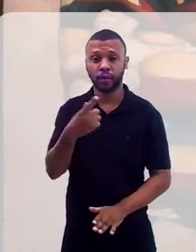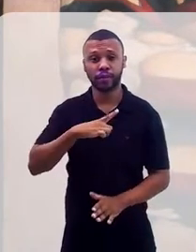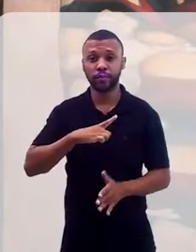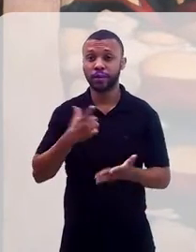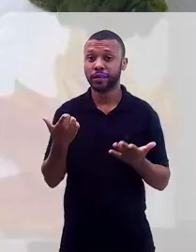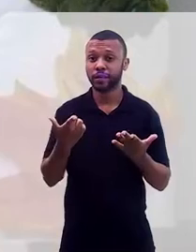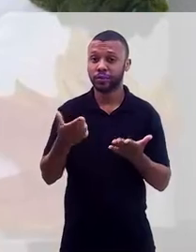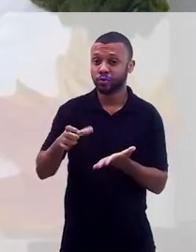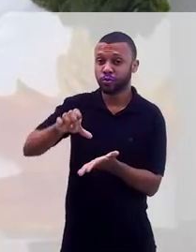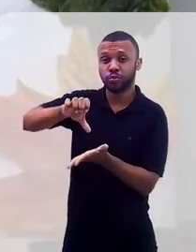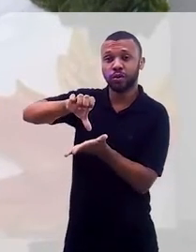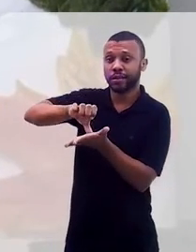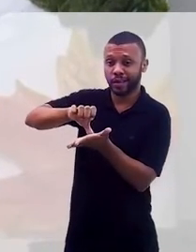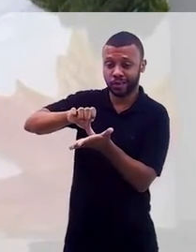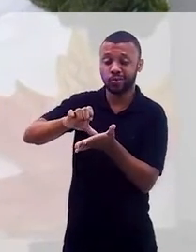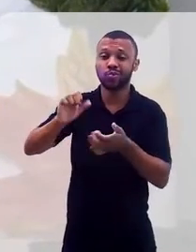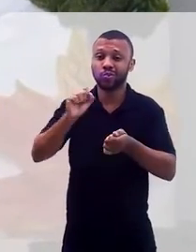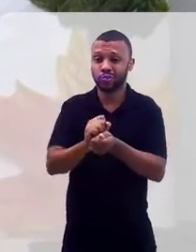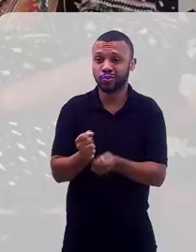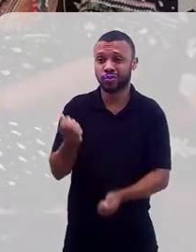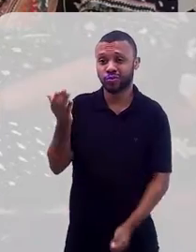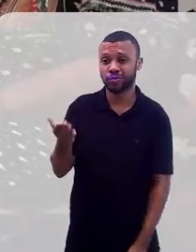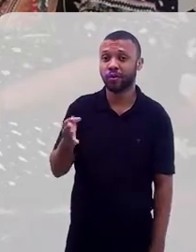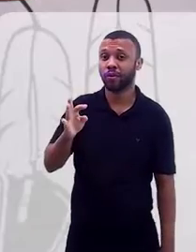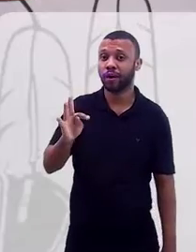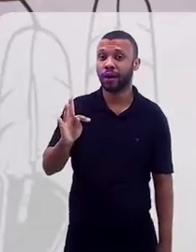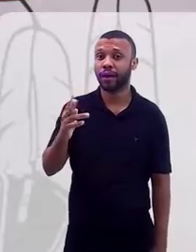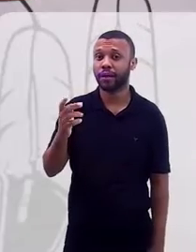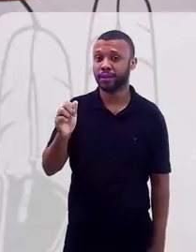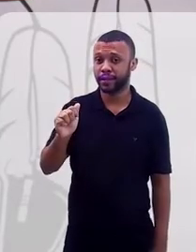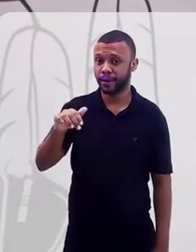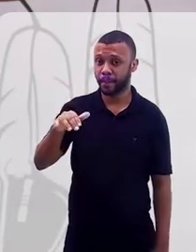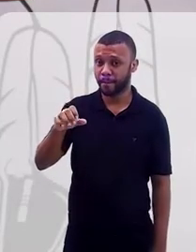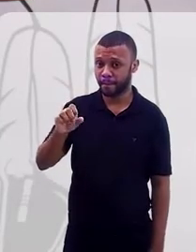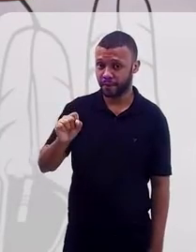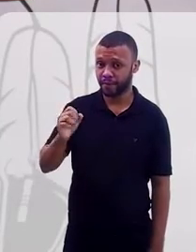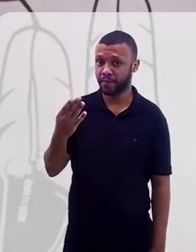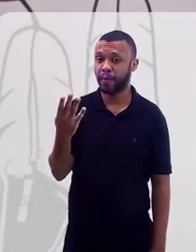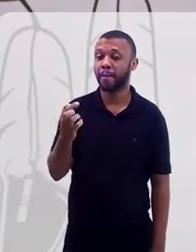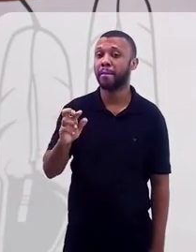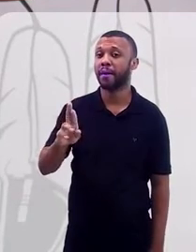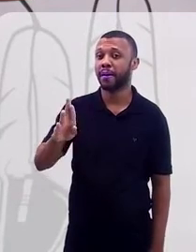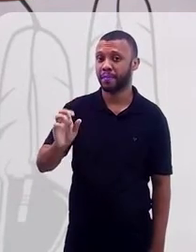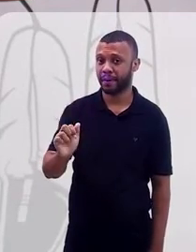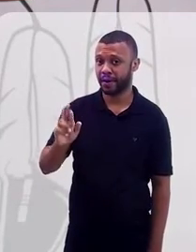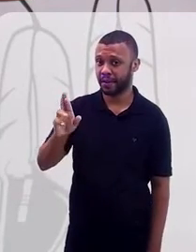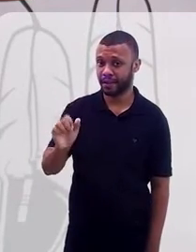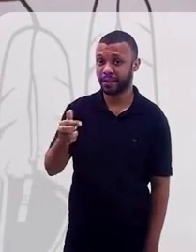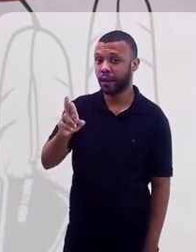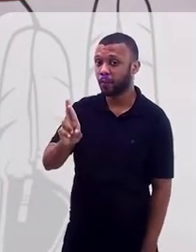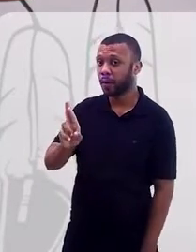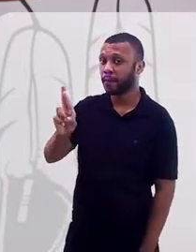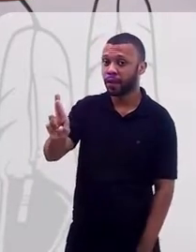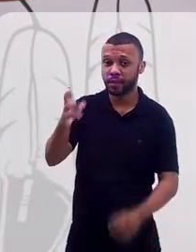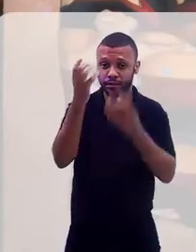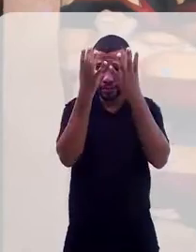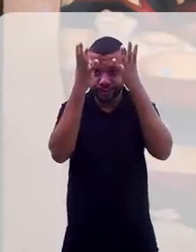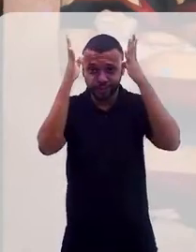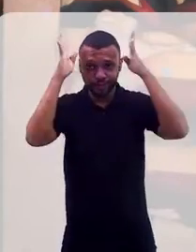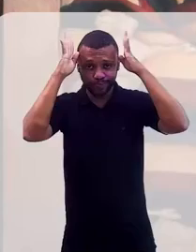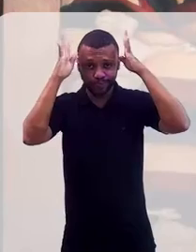centro na wam com a Tamis Bárbara que é representante do chamanismo